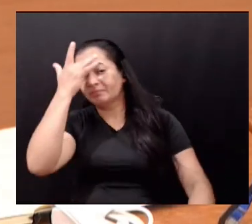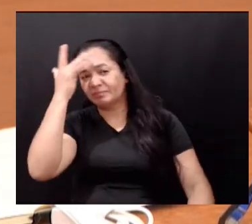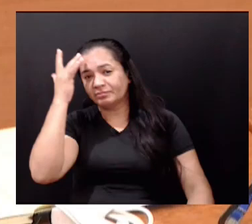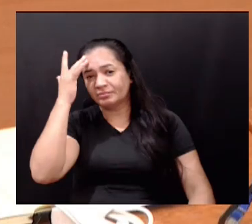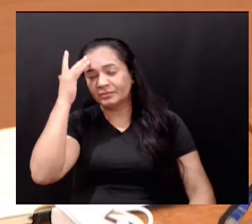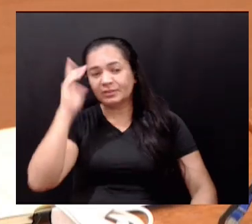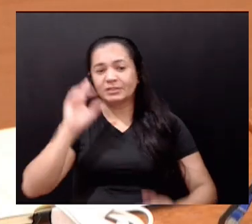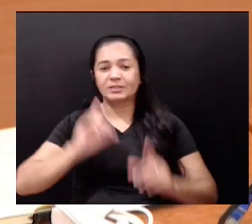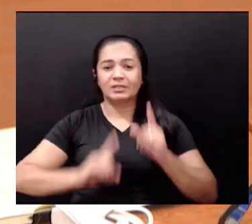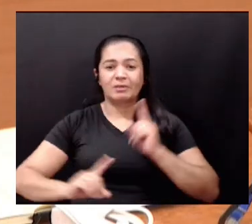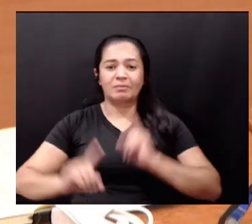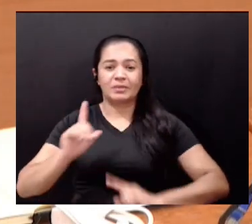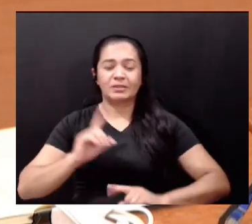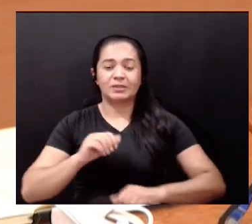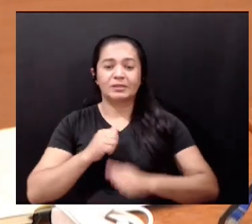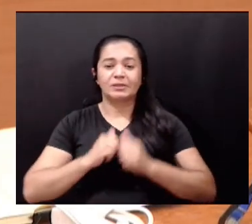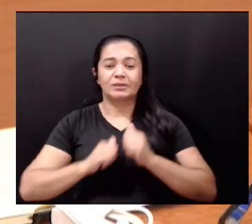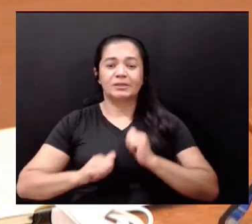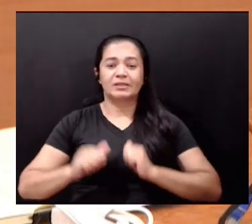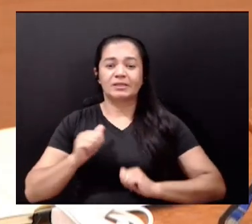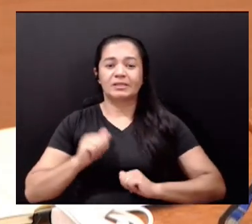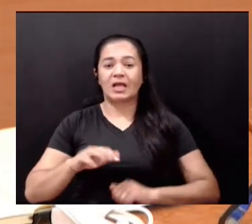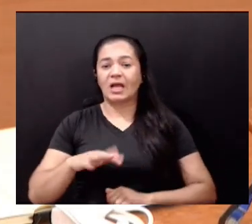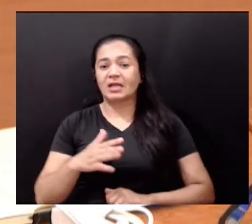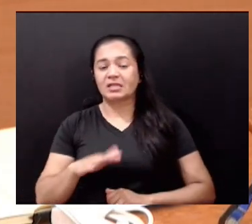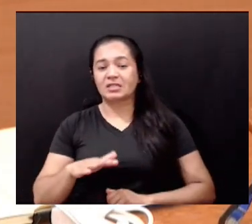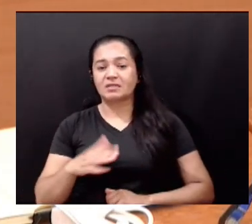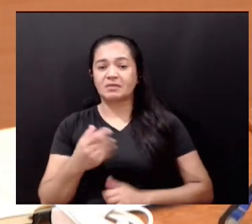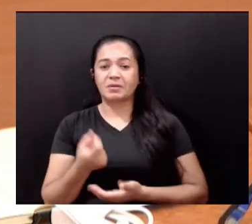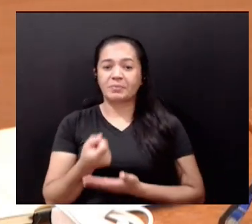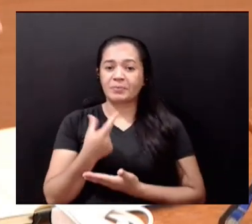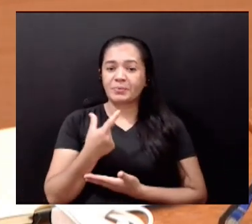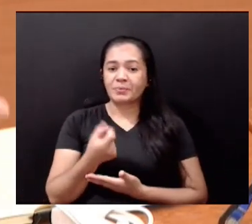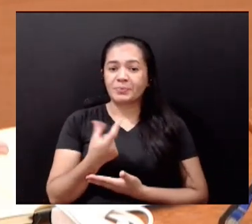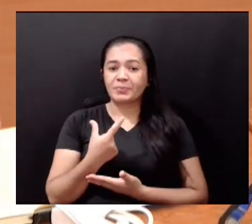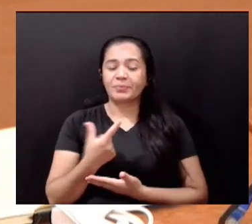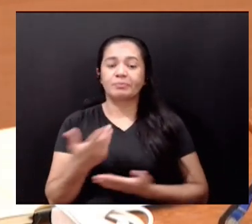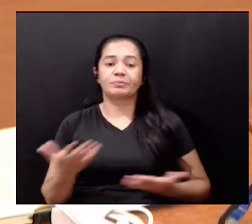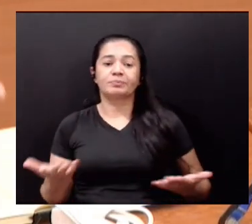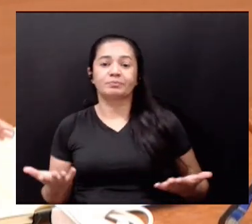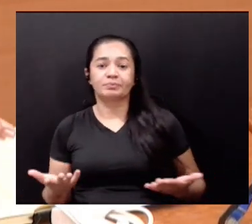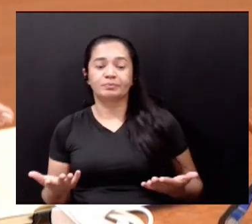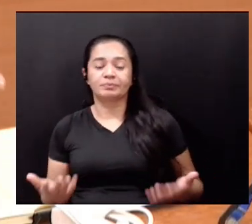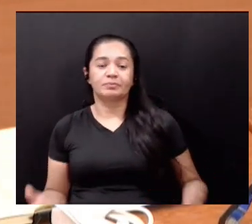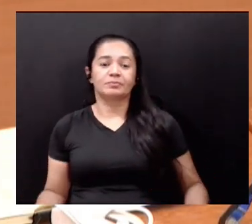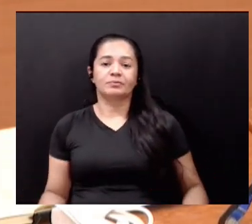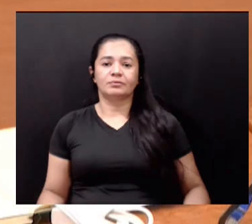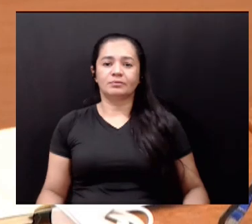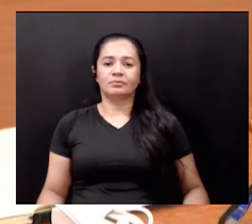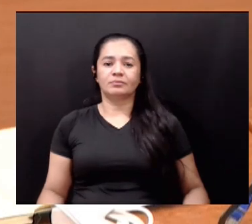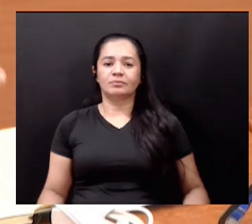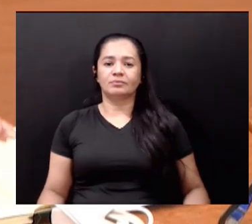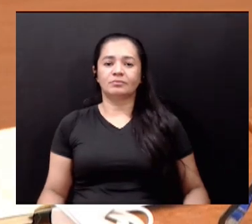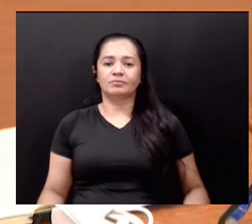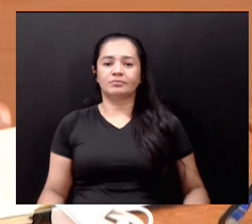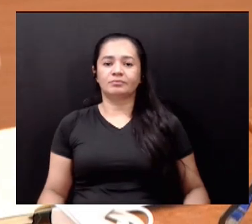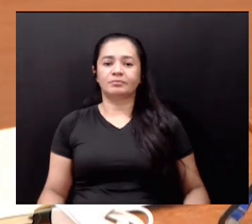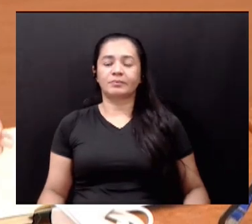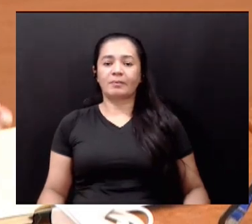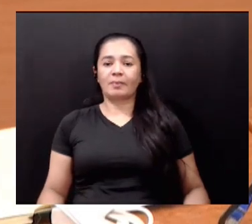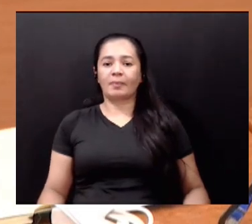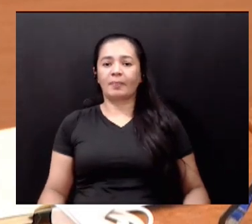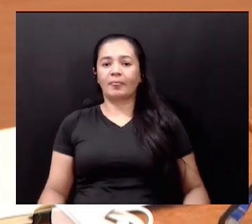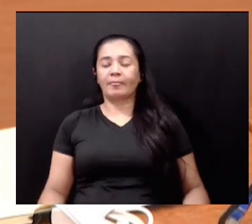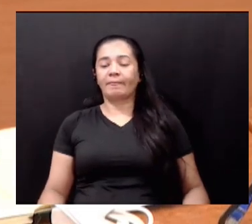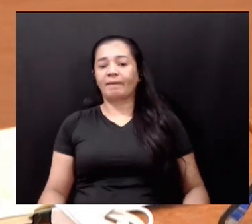ansiedade, muitas vezes medicalizados mesmo, quando as causas são sociais. E essas mulheres, muitas vezes,